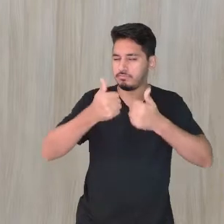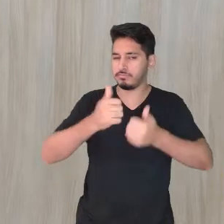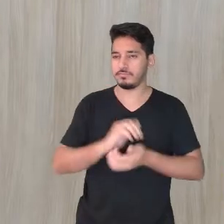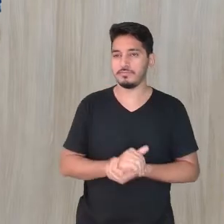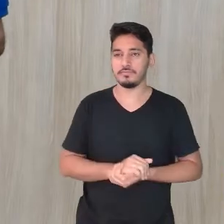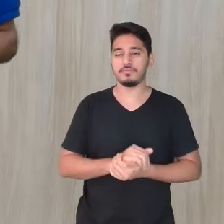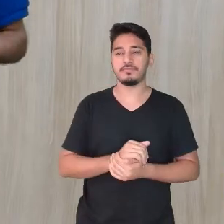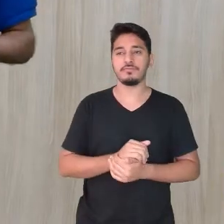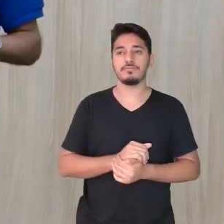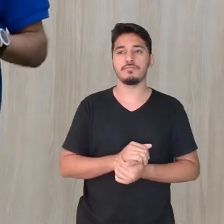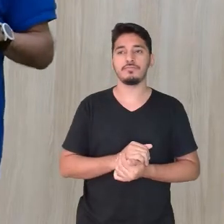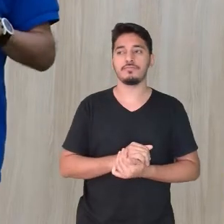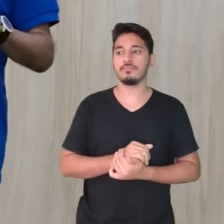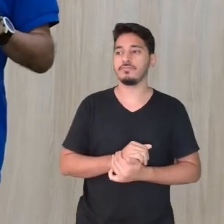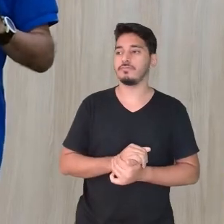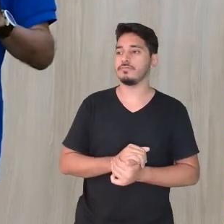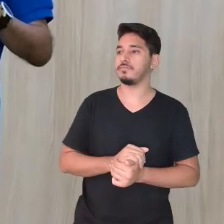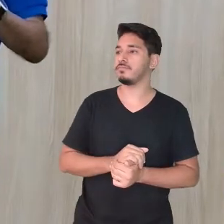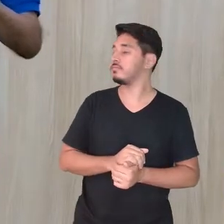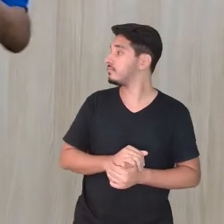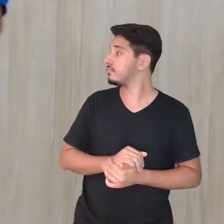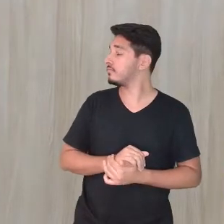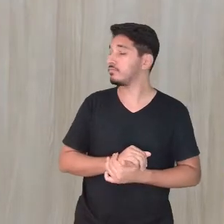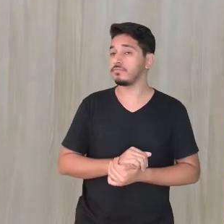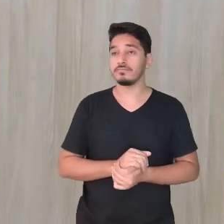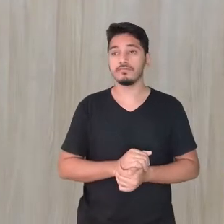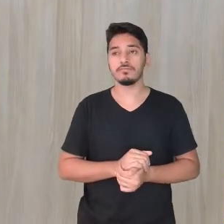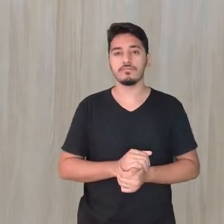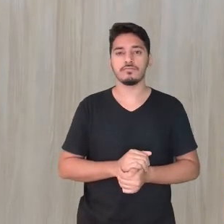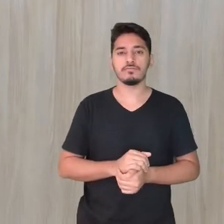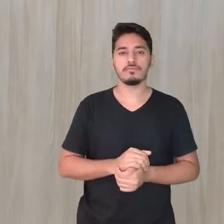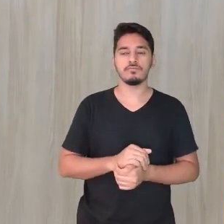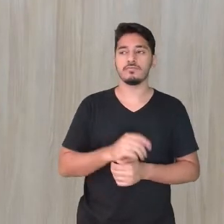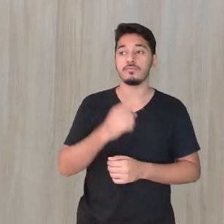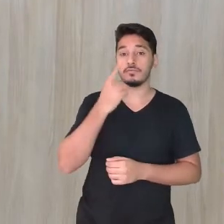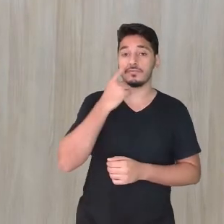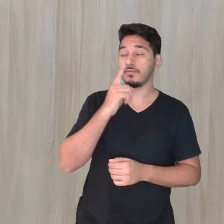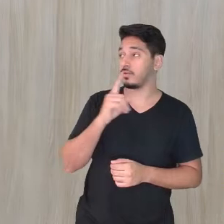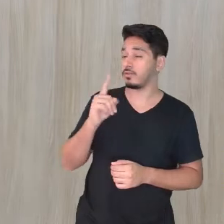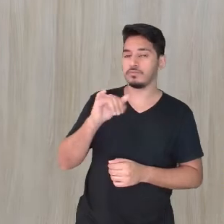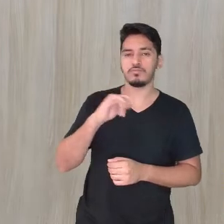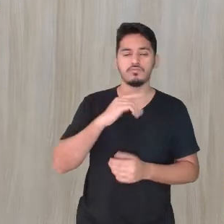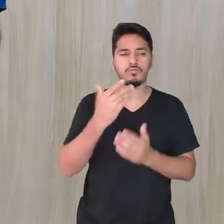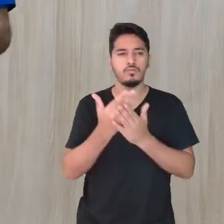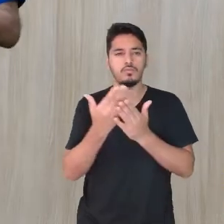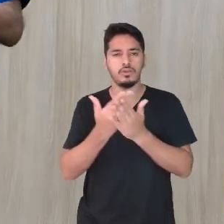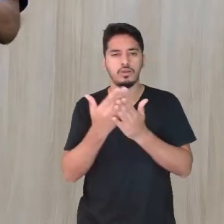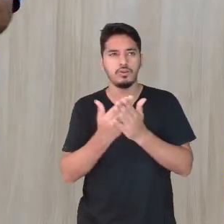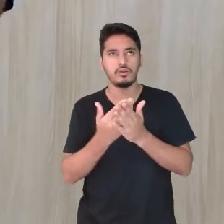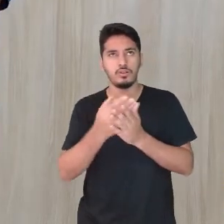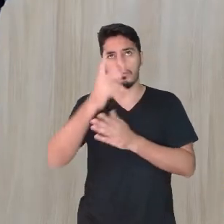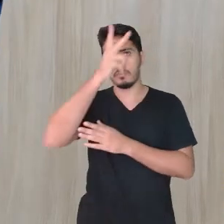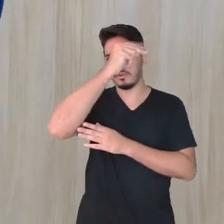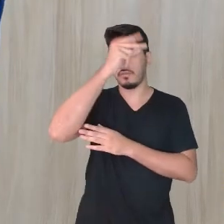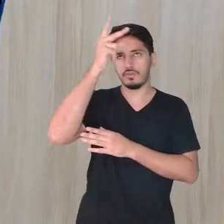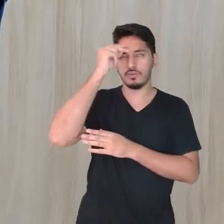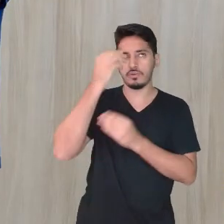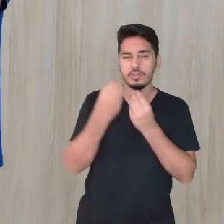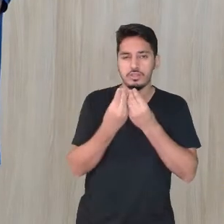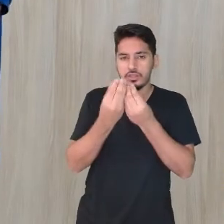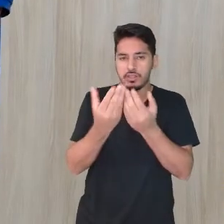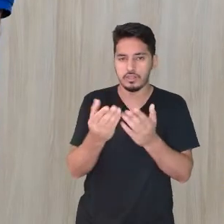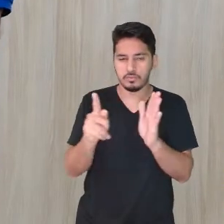certo? Então, bora analisar aqui direitinho, ó. Se eu tenho essa aula maravilhosa pela prefeitura que está proporcionando para você,